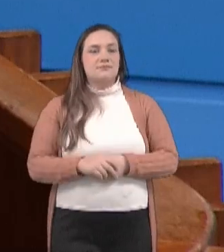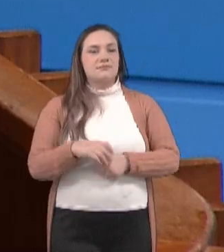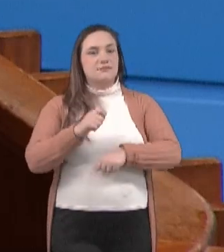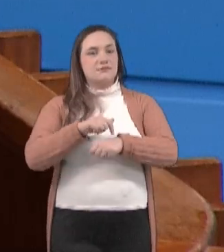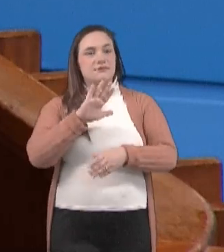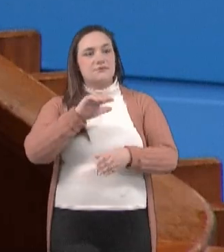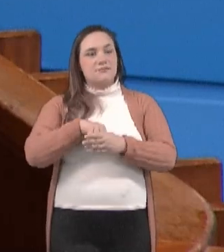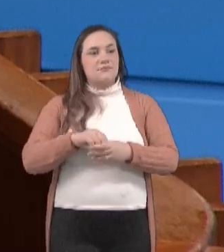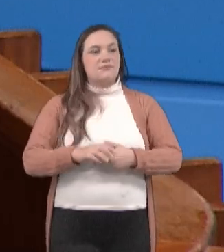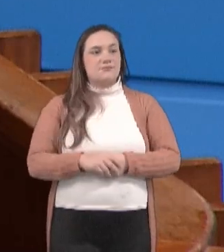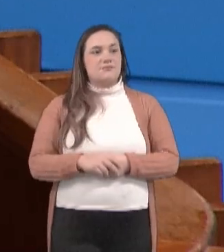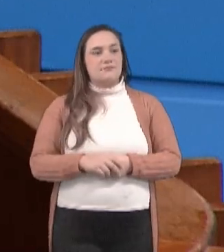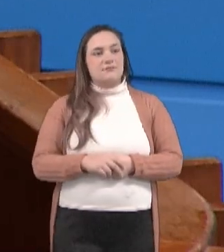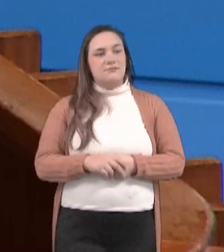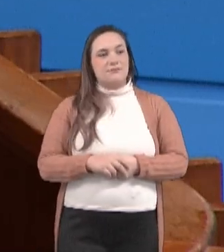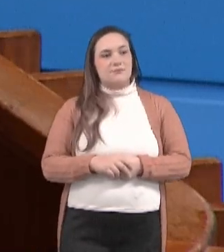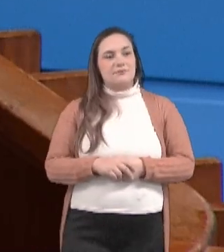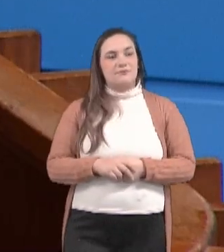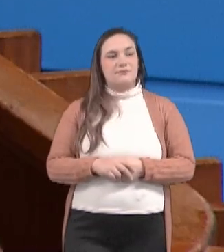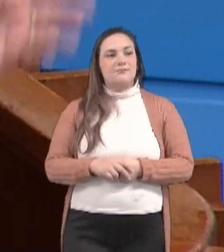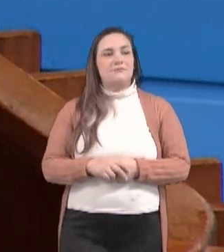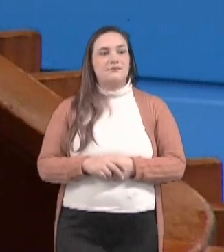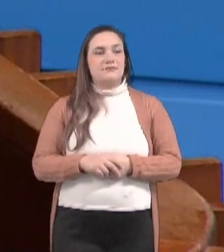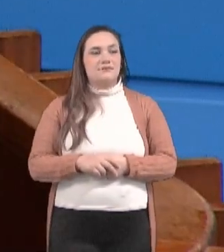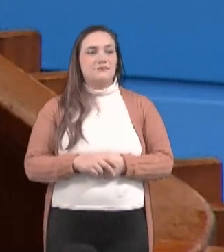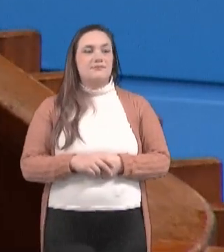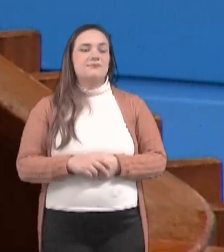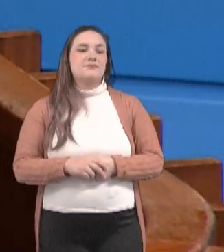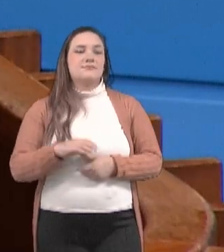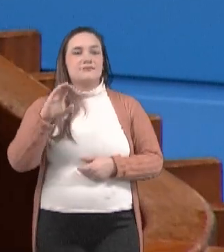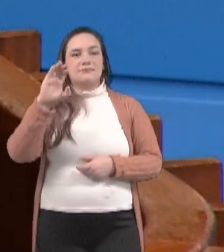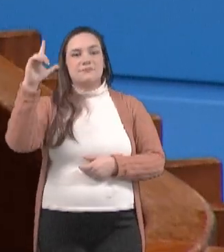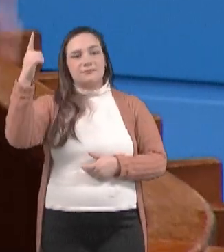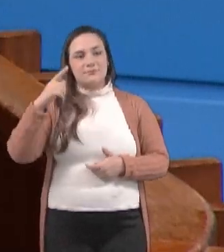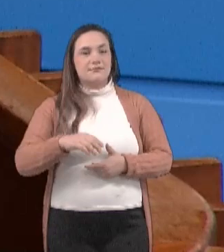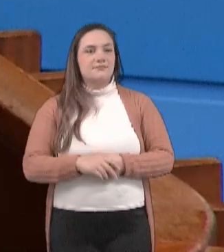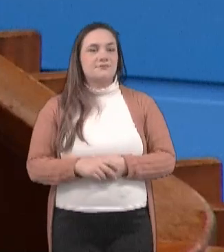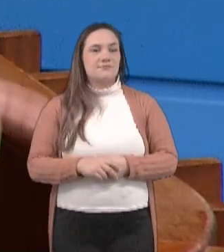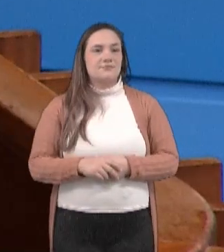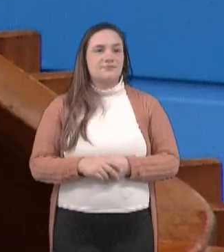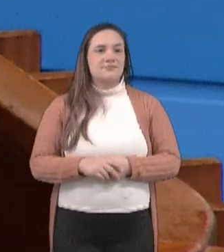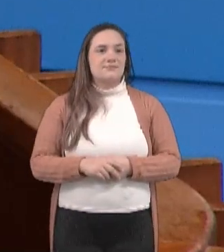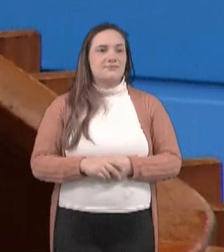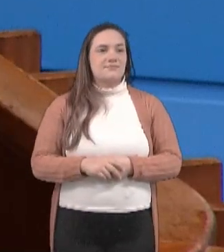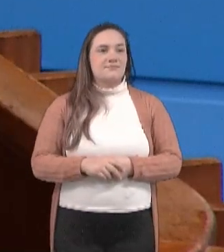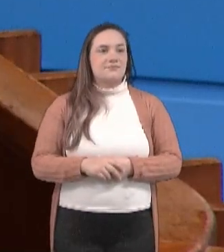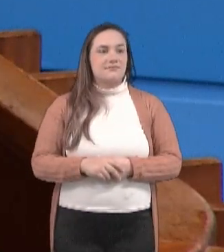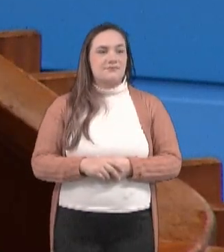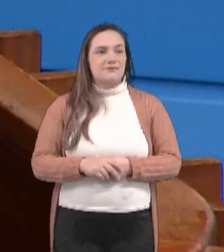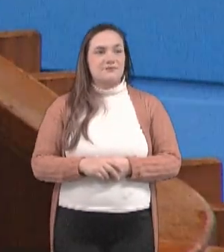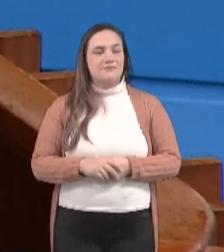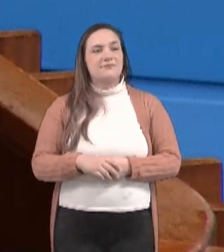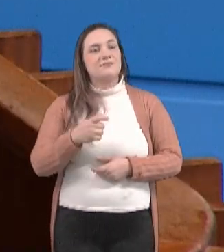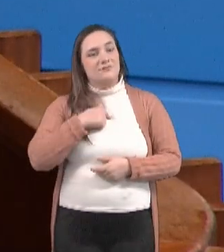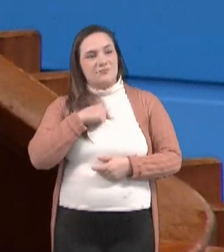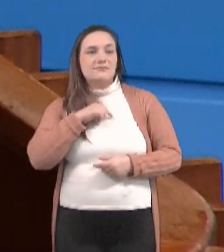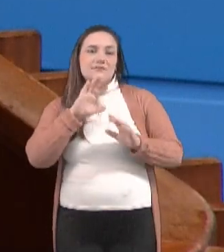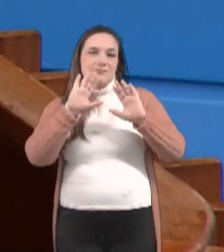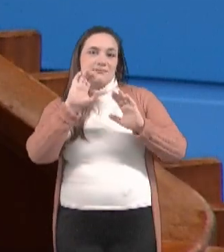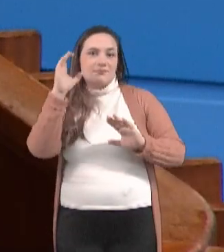eleições. E, logicamente, que eu me restringirei aos 11